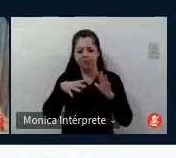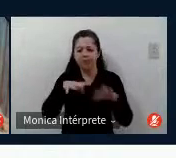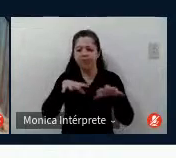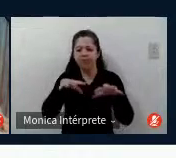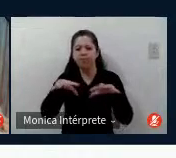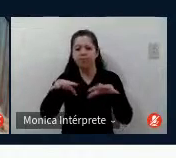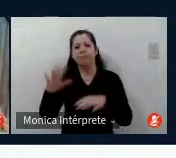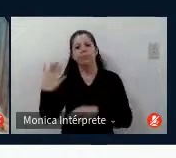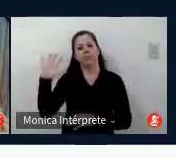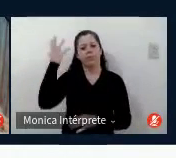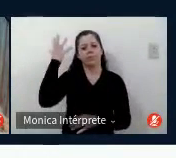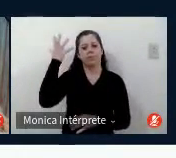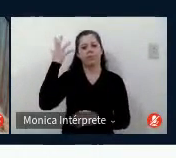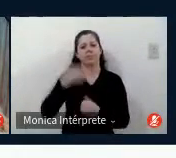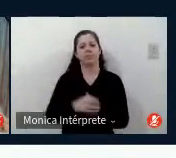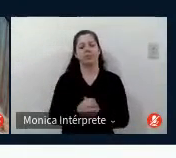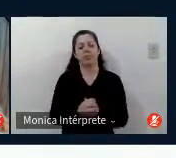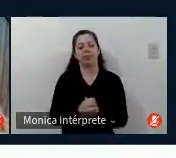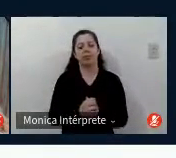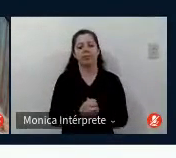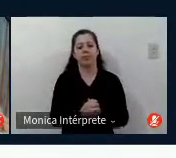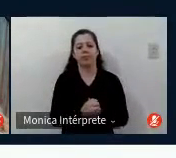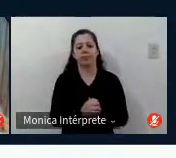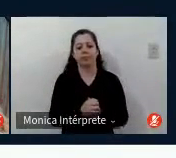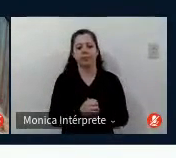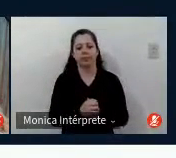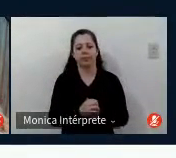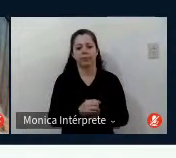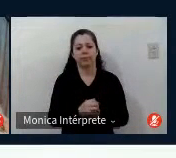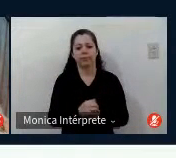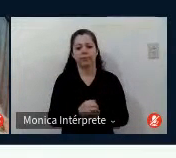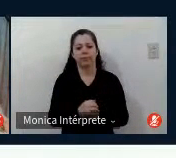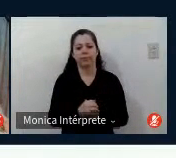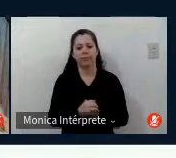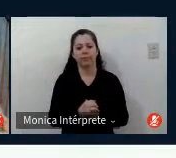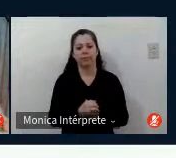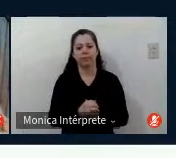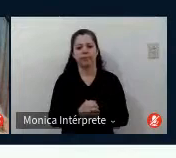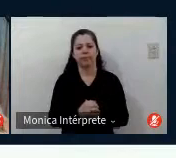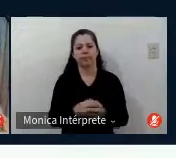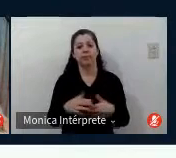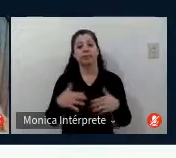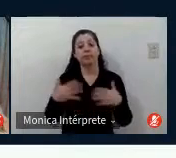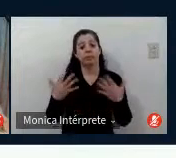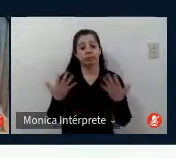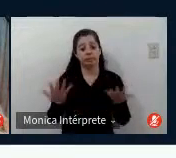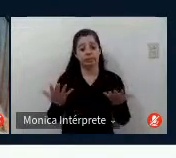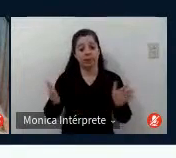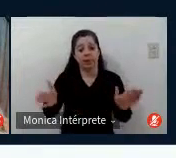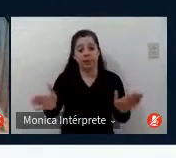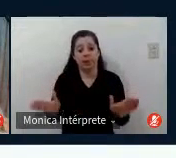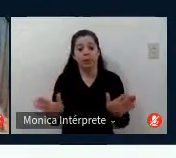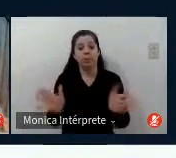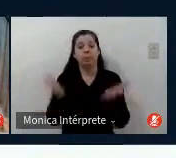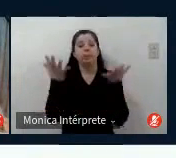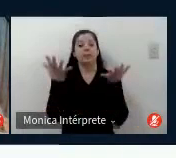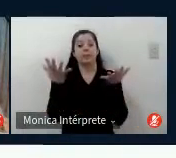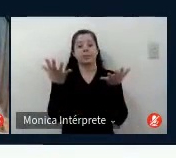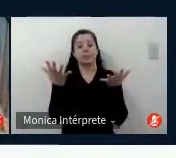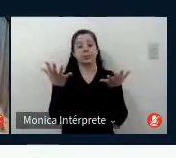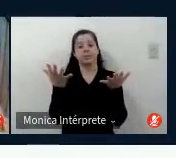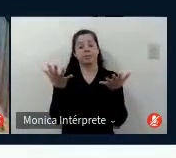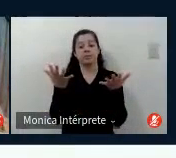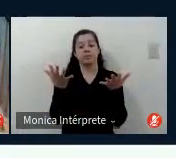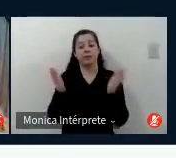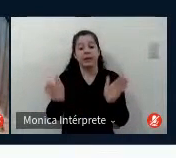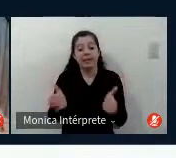Muito bem. Né, então, com uma perspectiva, né, maior, né, a promoção da melhoria e da qualidade de vida